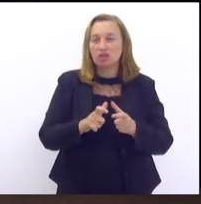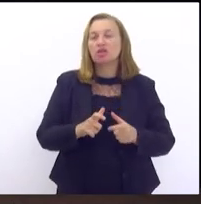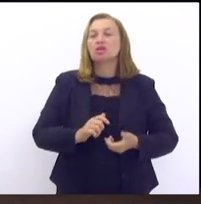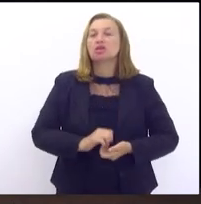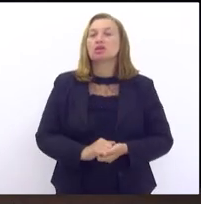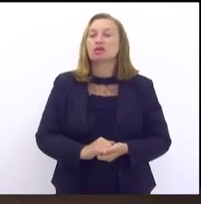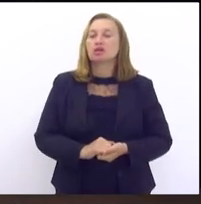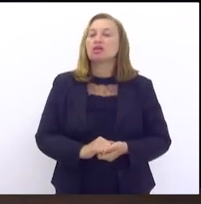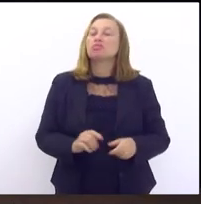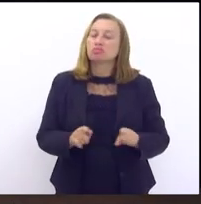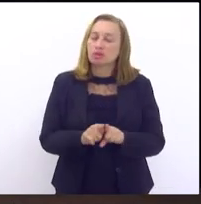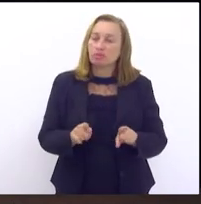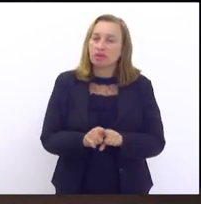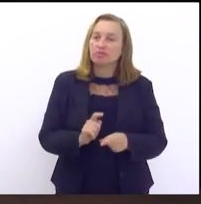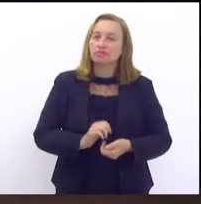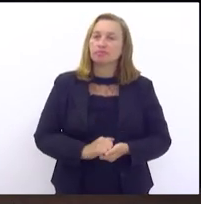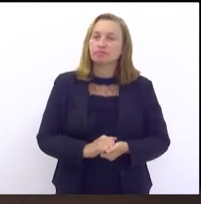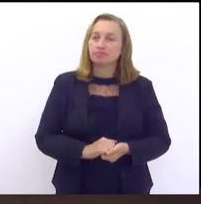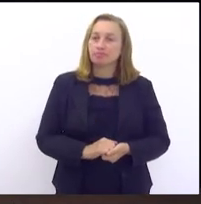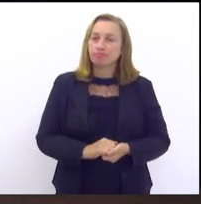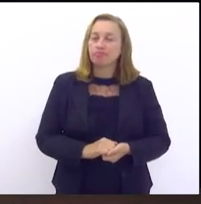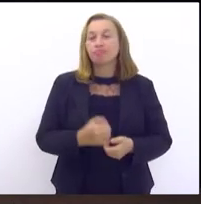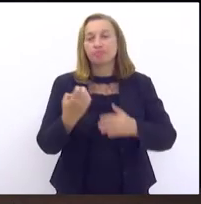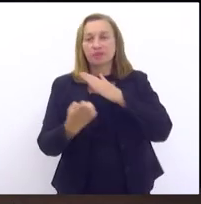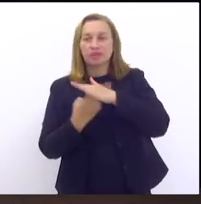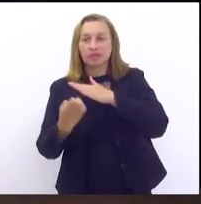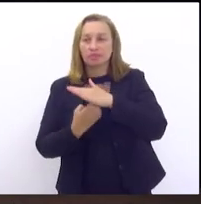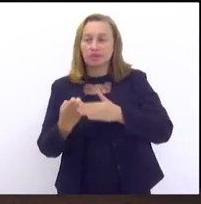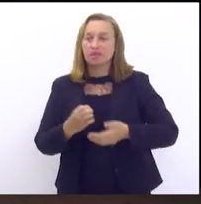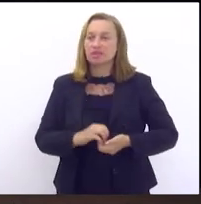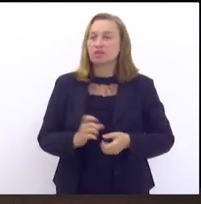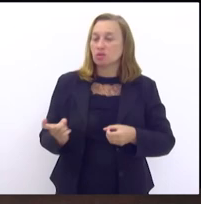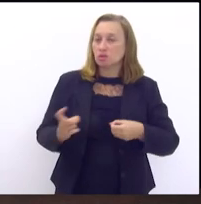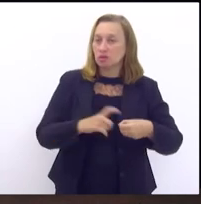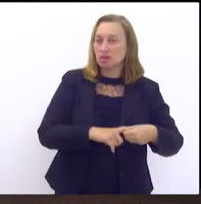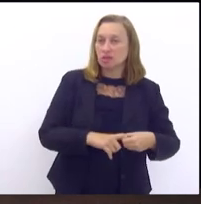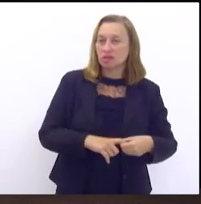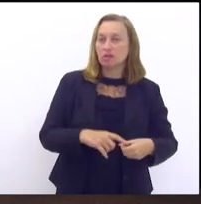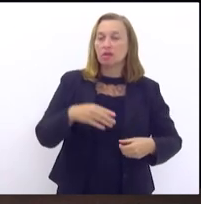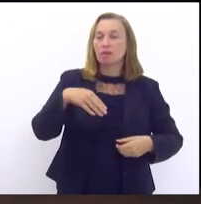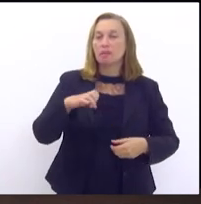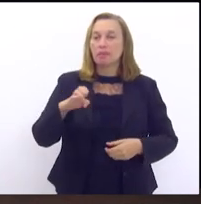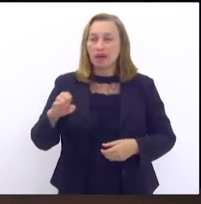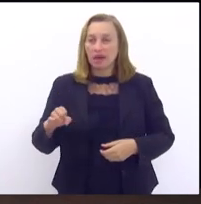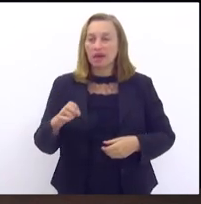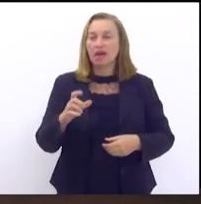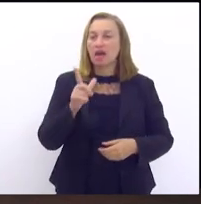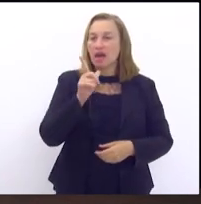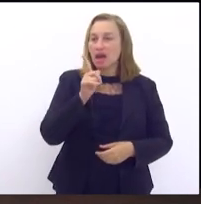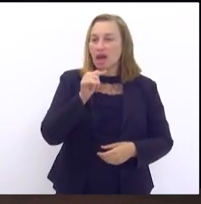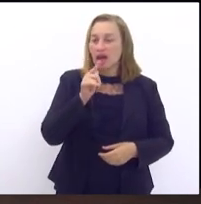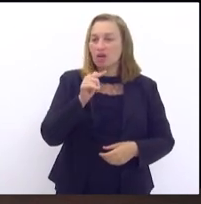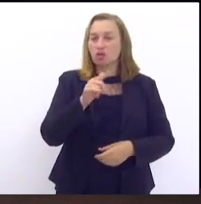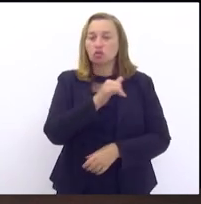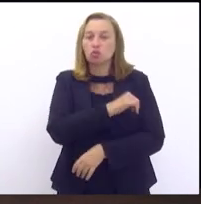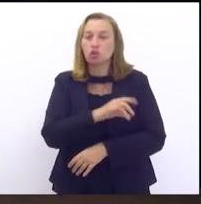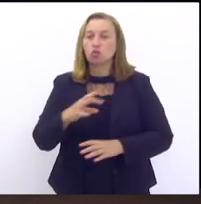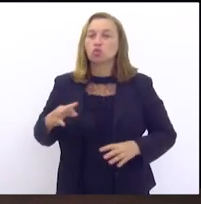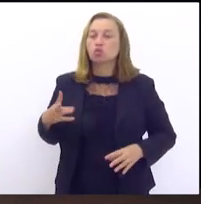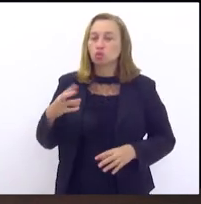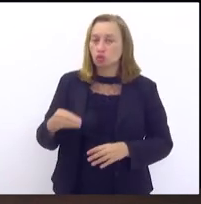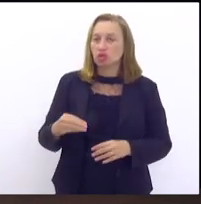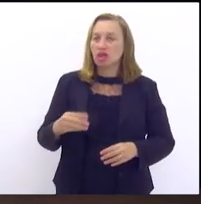Guandu, como também, né, essas empresas concessionárias, a Mais Saneamento, Águas do Rio, que é tudo a mesma coisa, é um monopólio